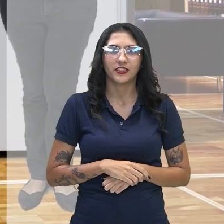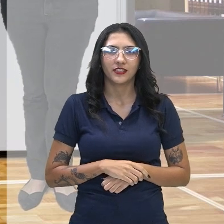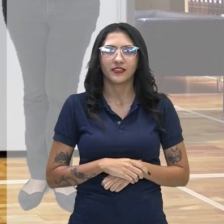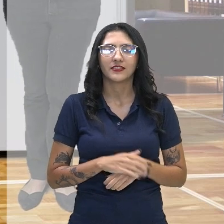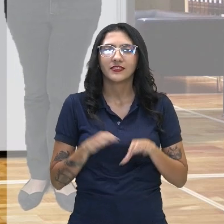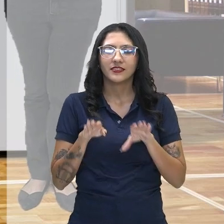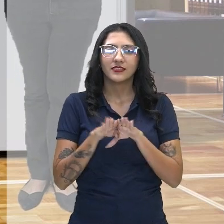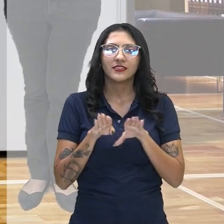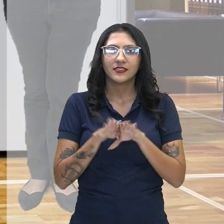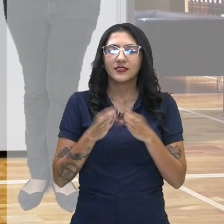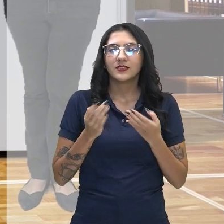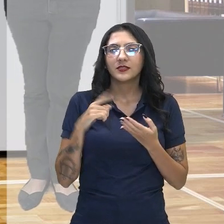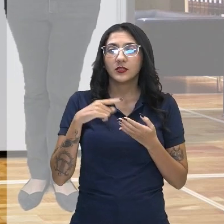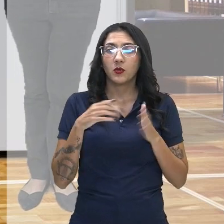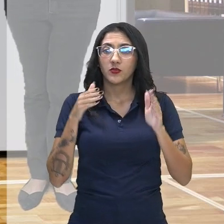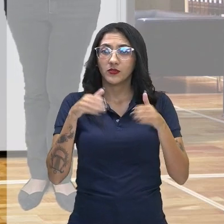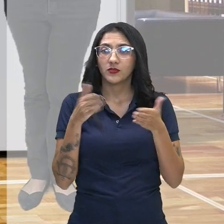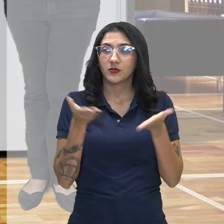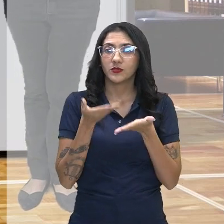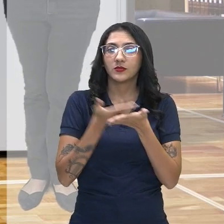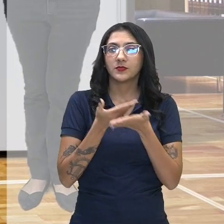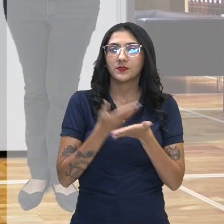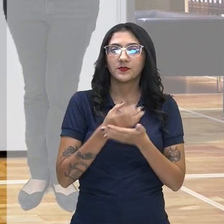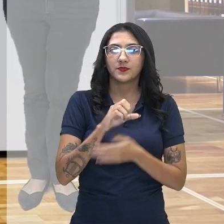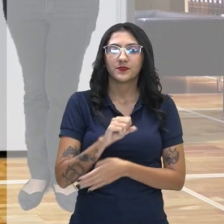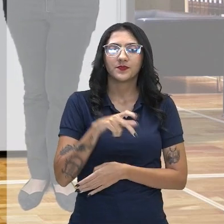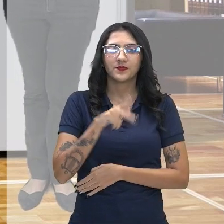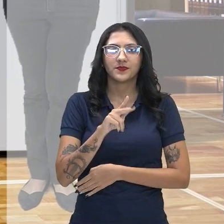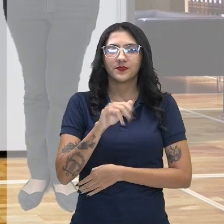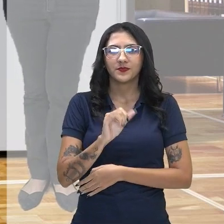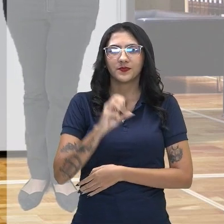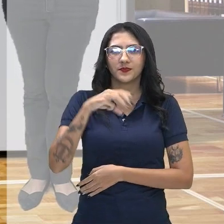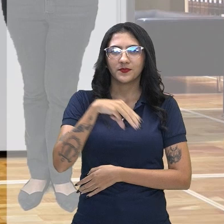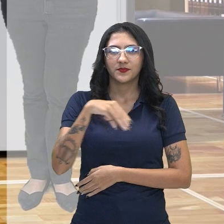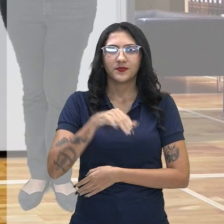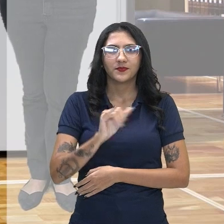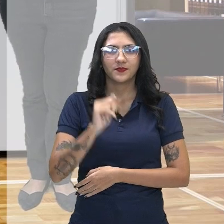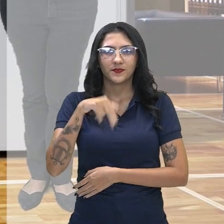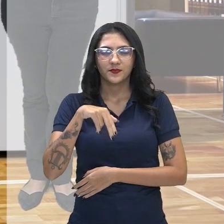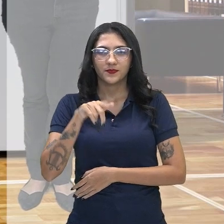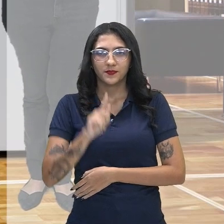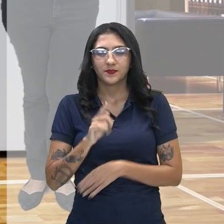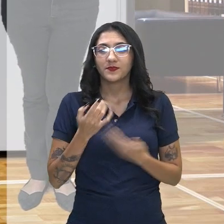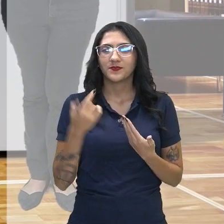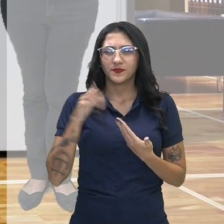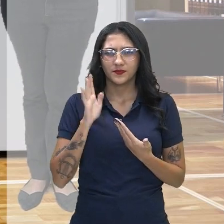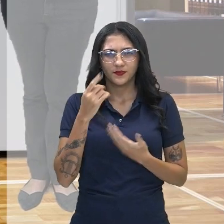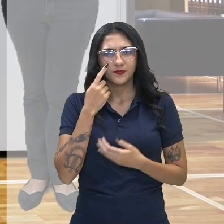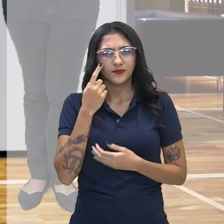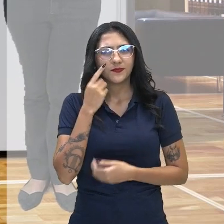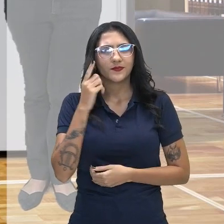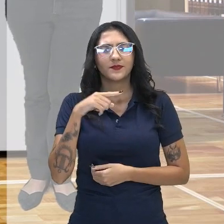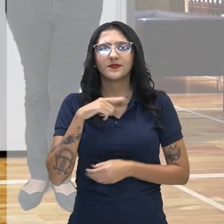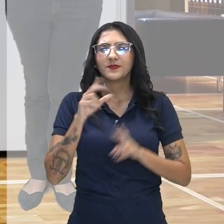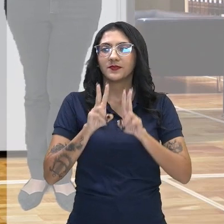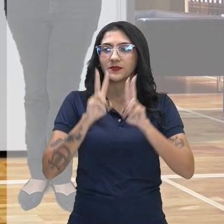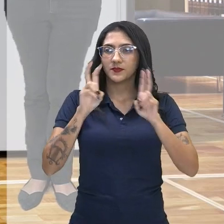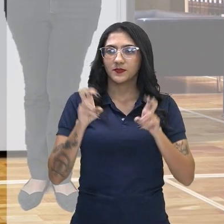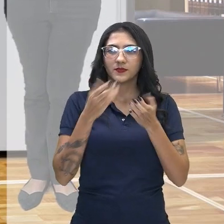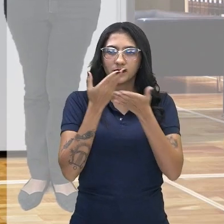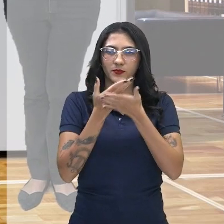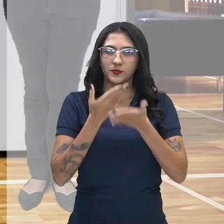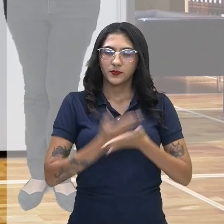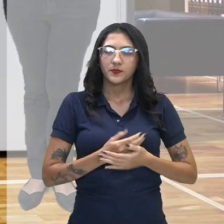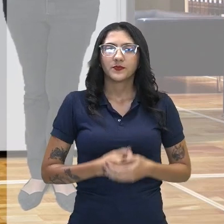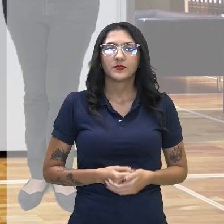da nossa aula, que é skimming. Vocês já viram falar nesse tema, nesta palavra, certo? Hoje a